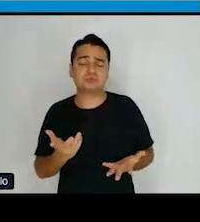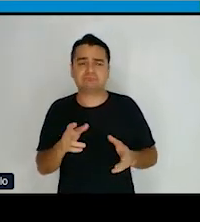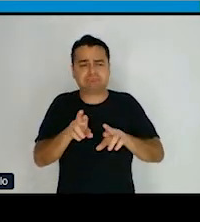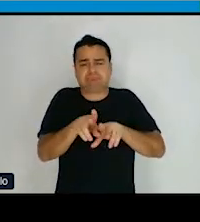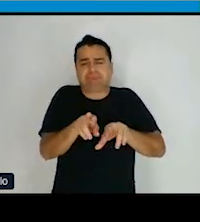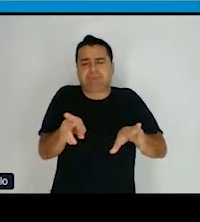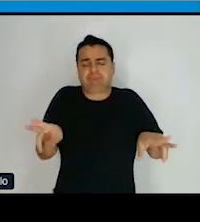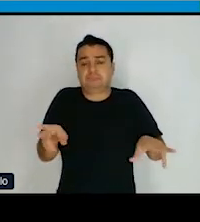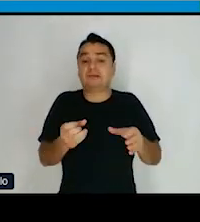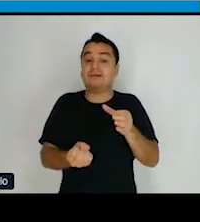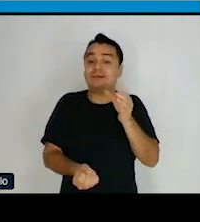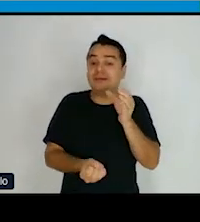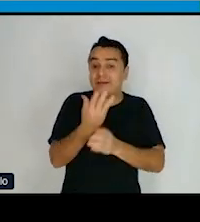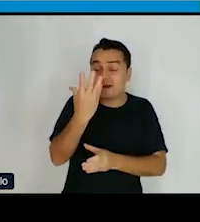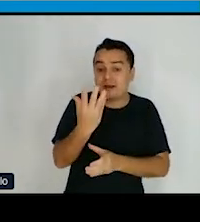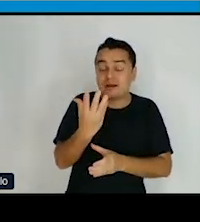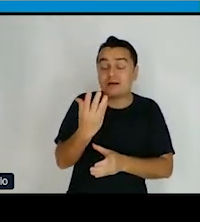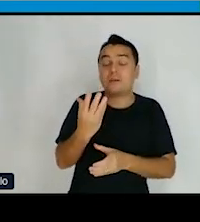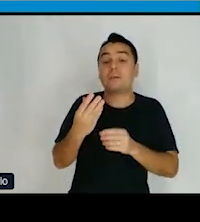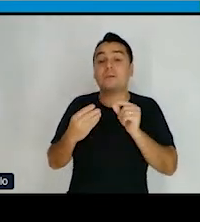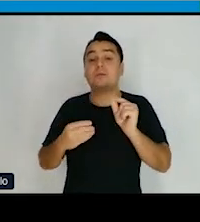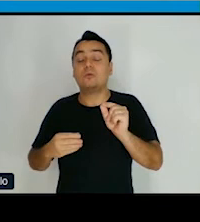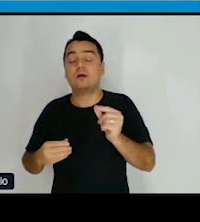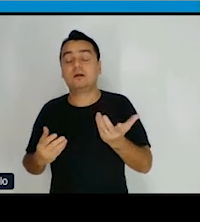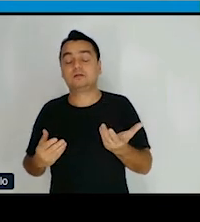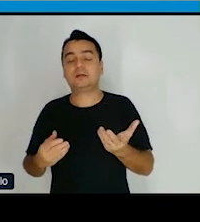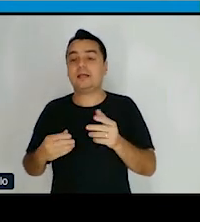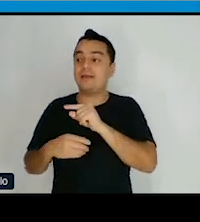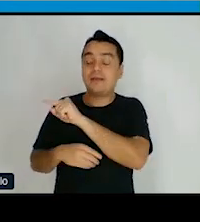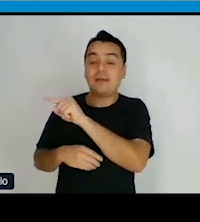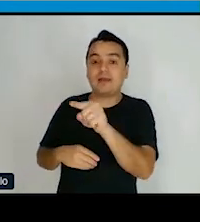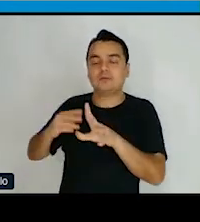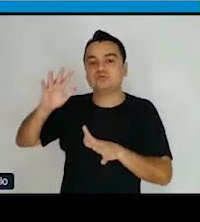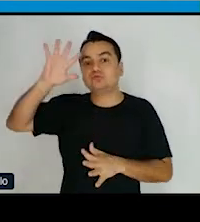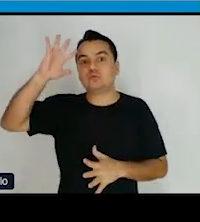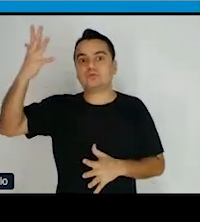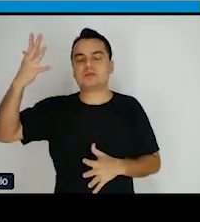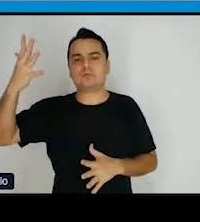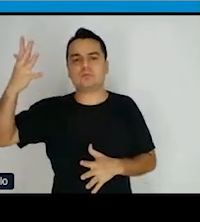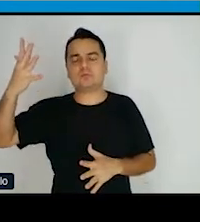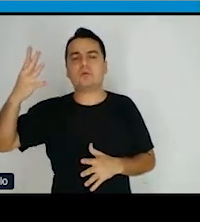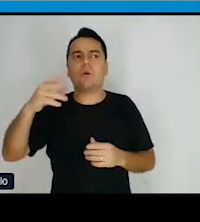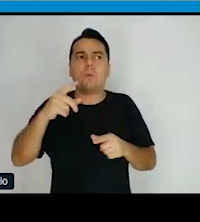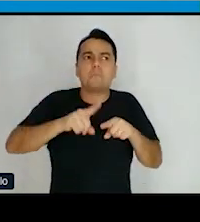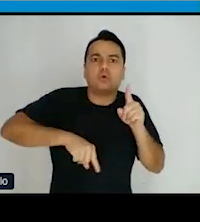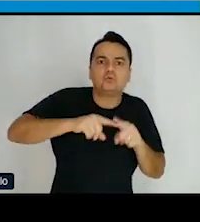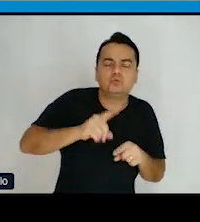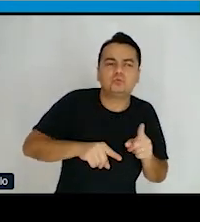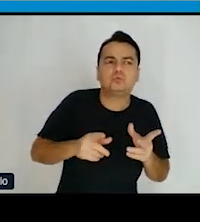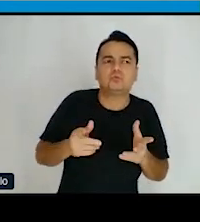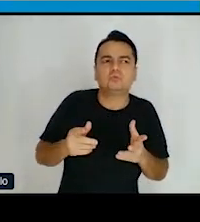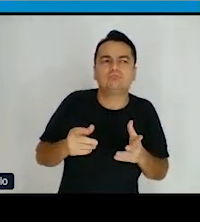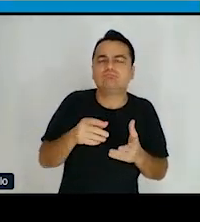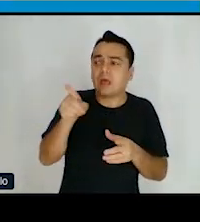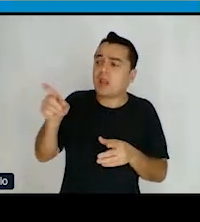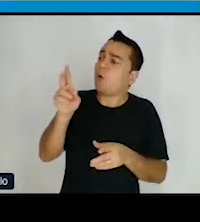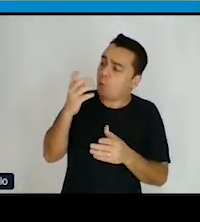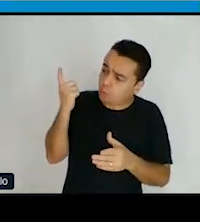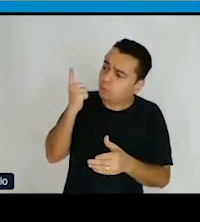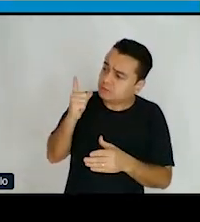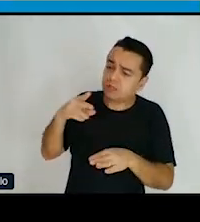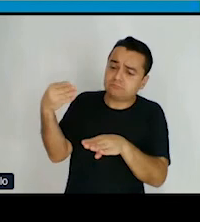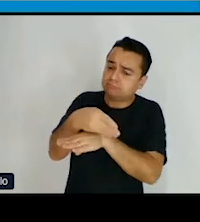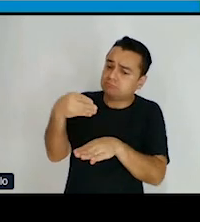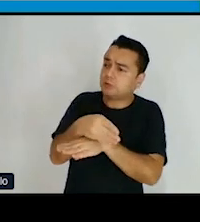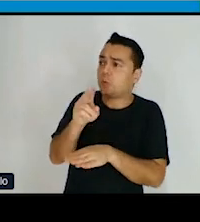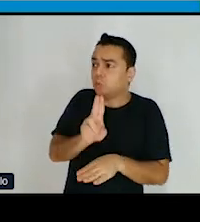criar, né, dessa forma, uma solução e um produto que todos vão conseguir usar. Não é